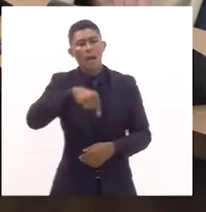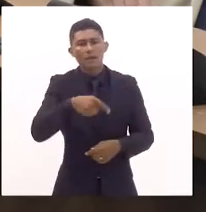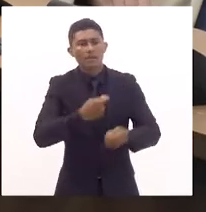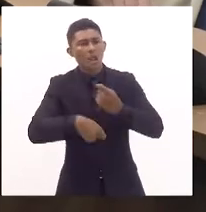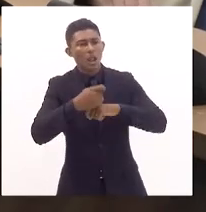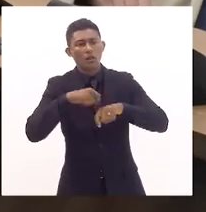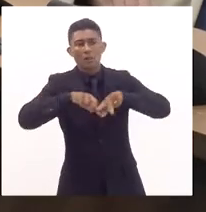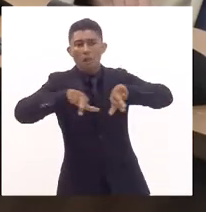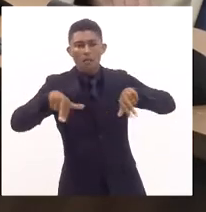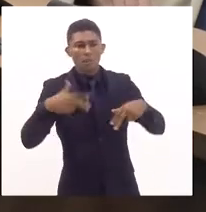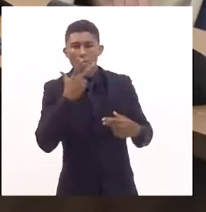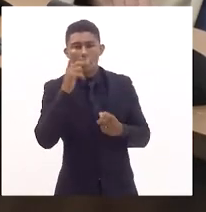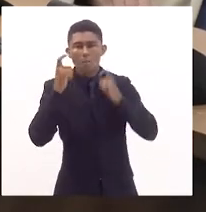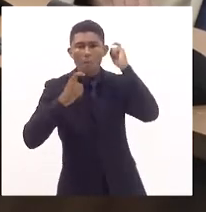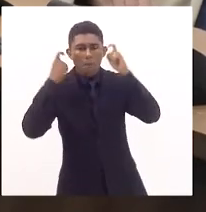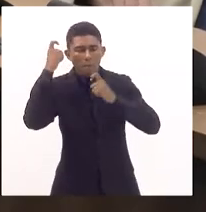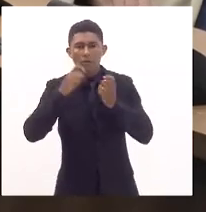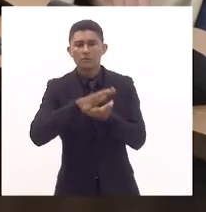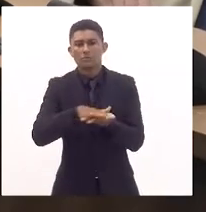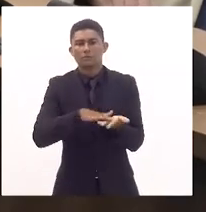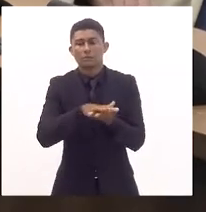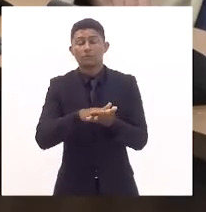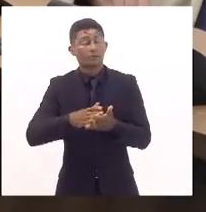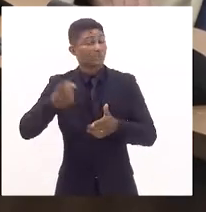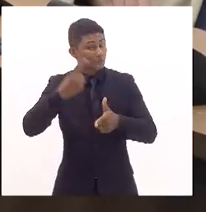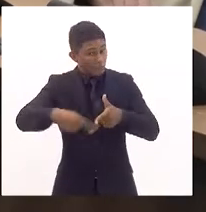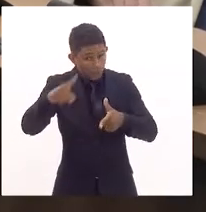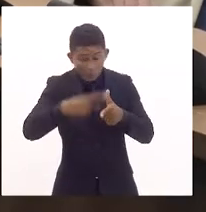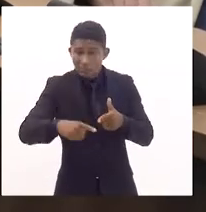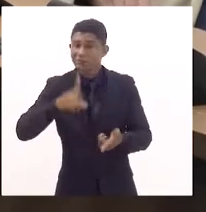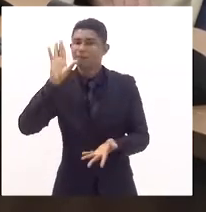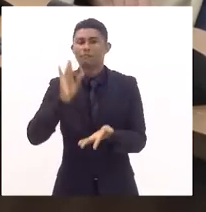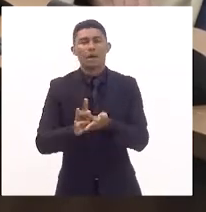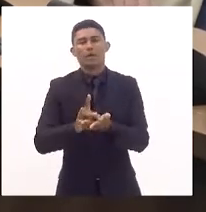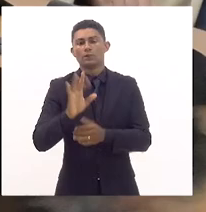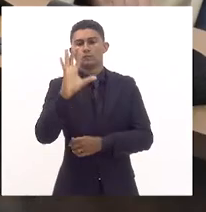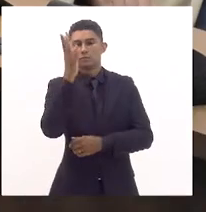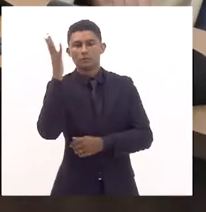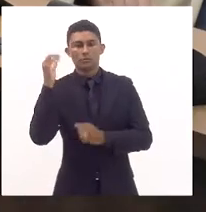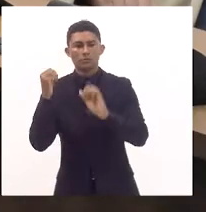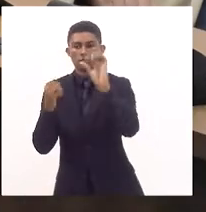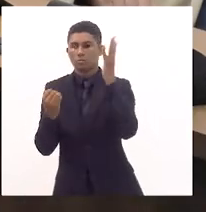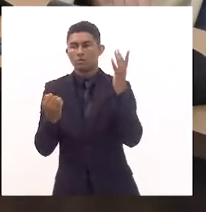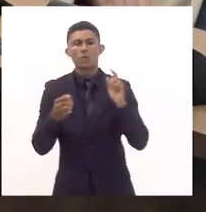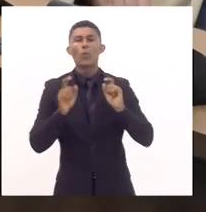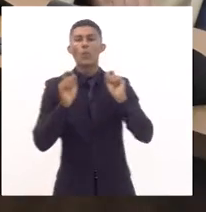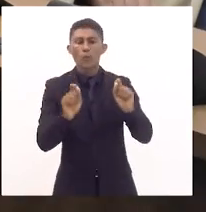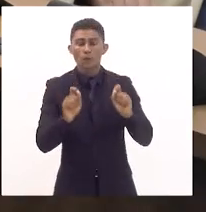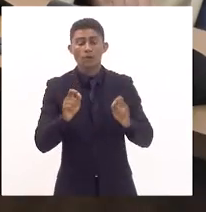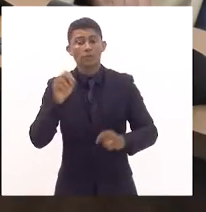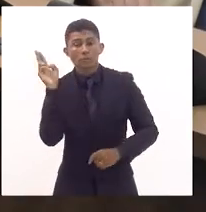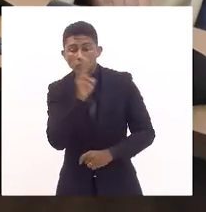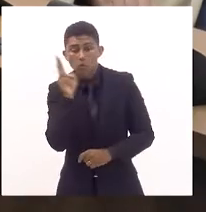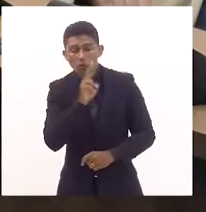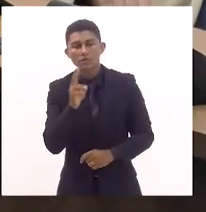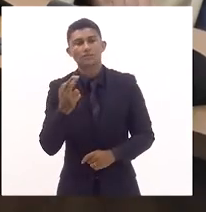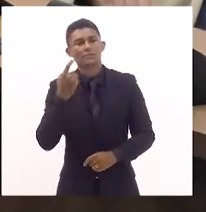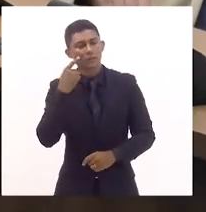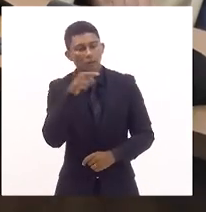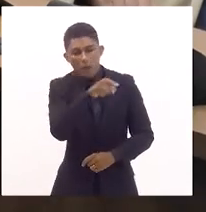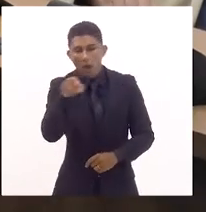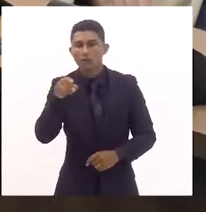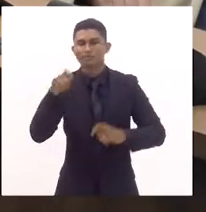ecologia. Os problemas reais, ambientais e urgentes são muito